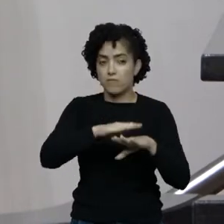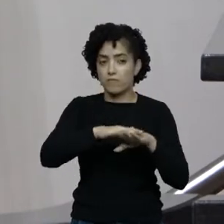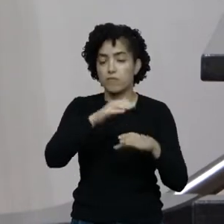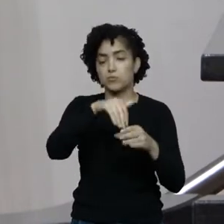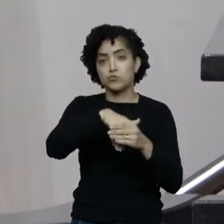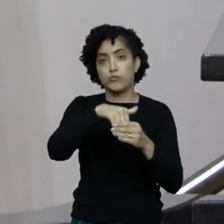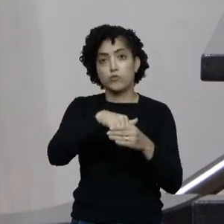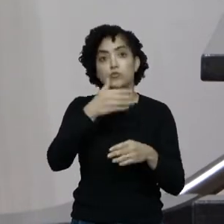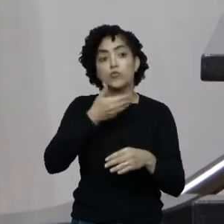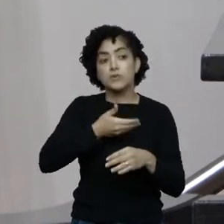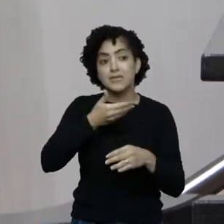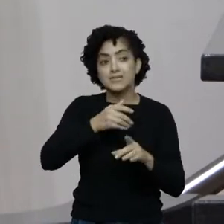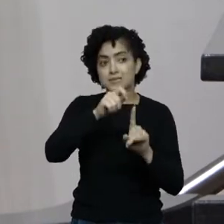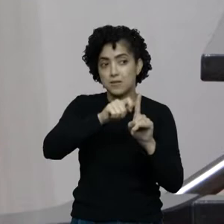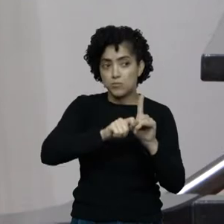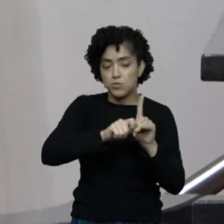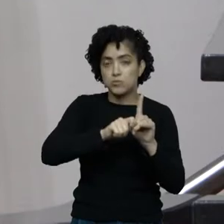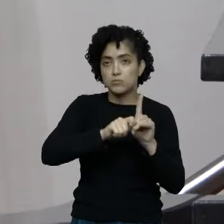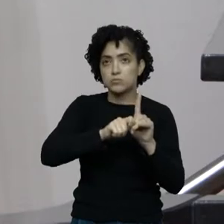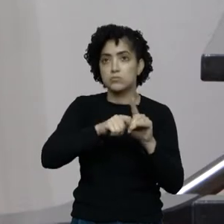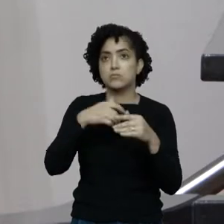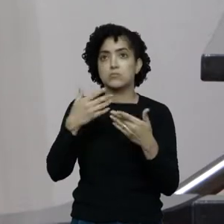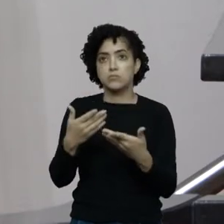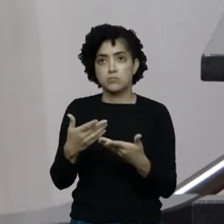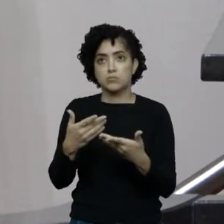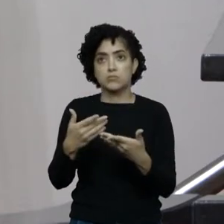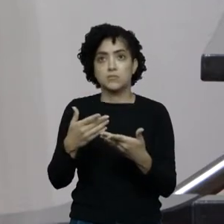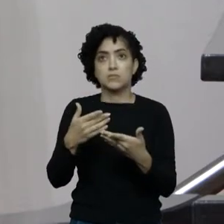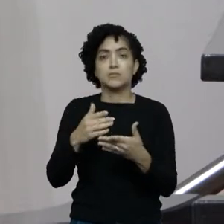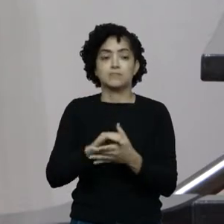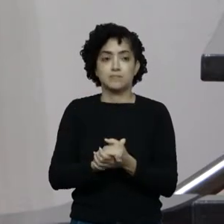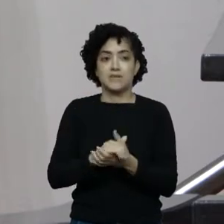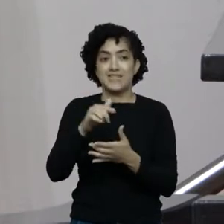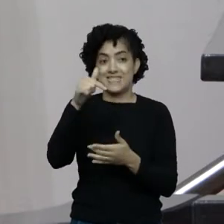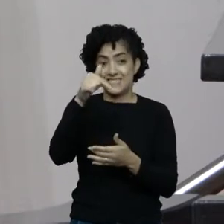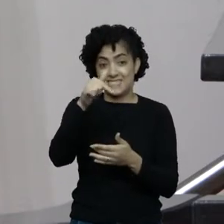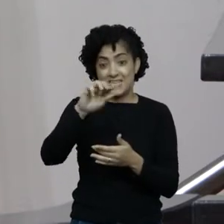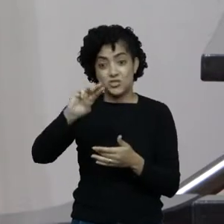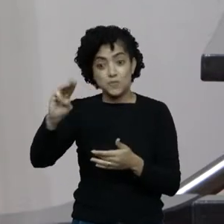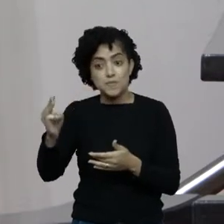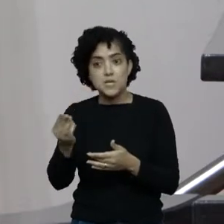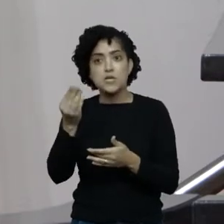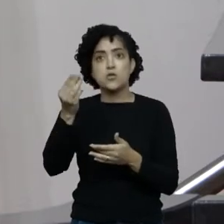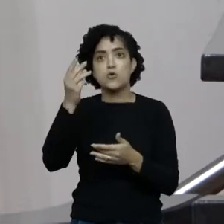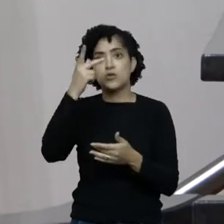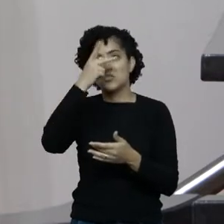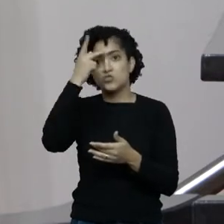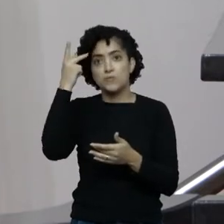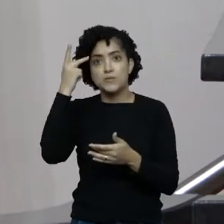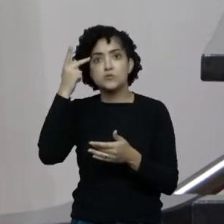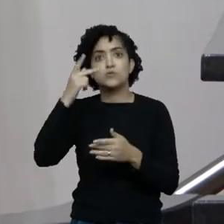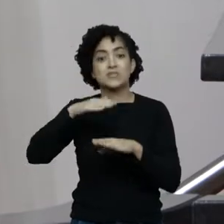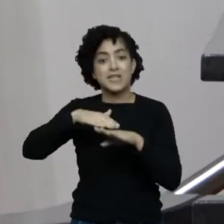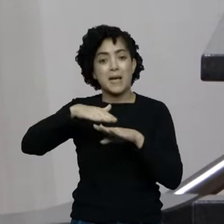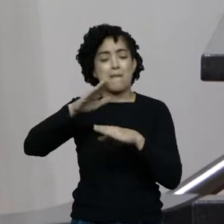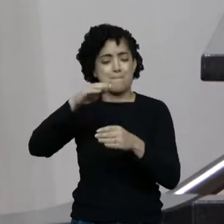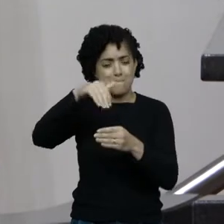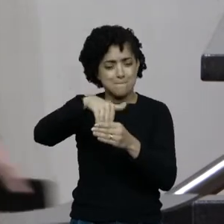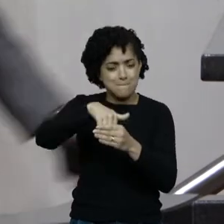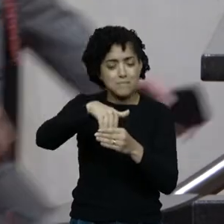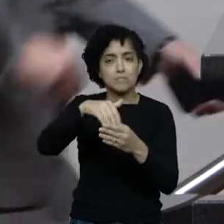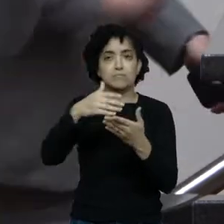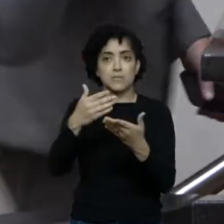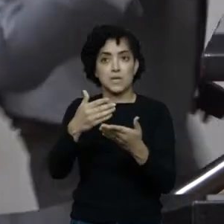o leite hoje está fazendo 7 milhões de pessoas que atendesse a pagar mais de cms e Santa